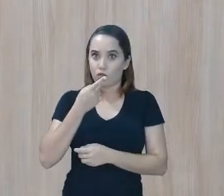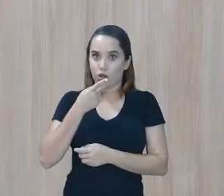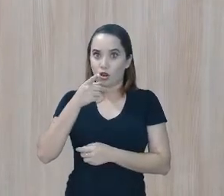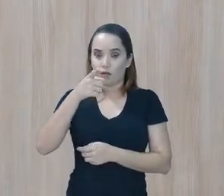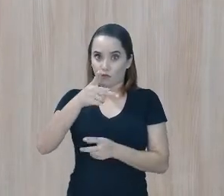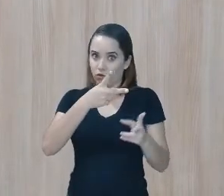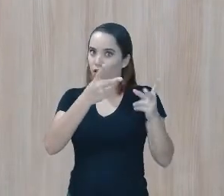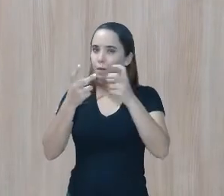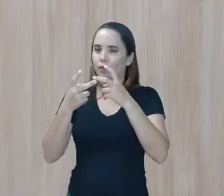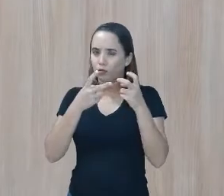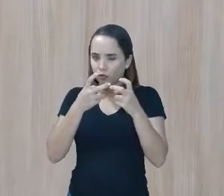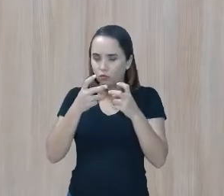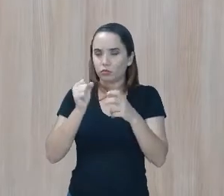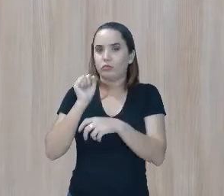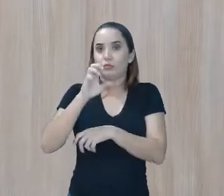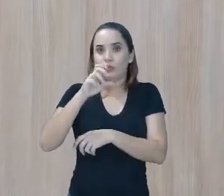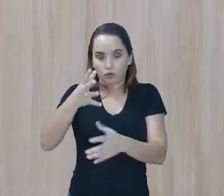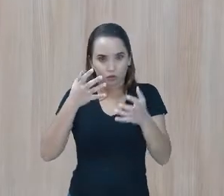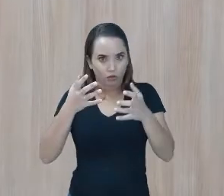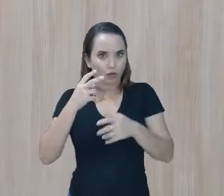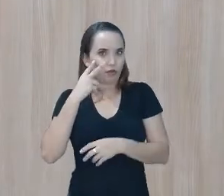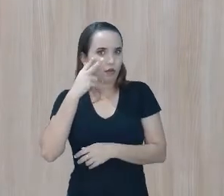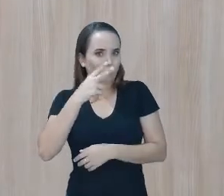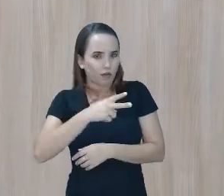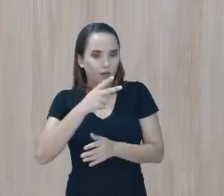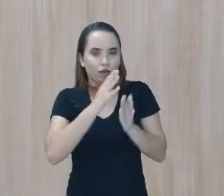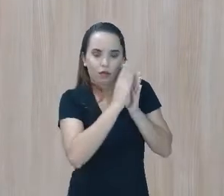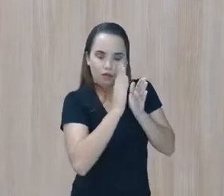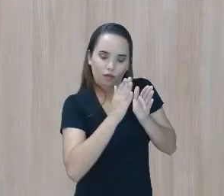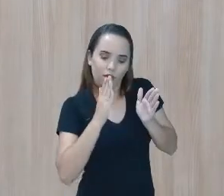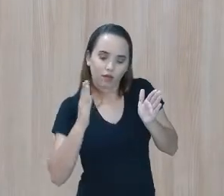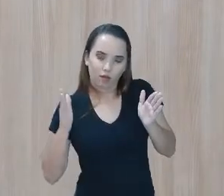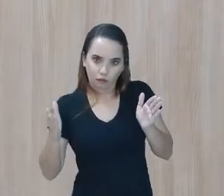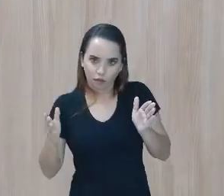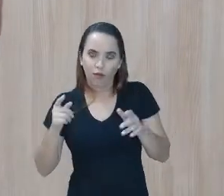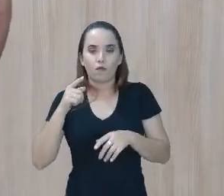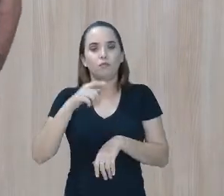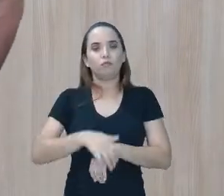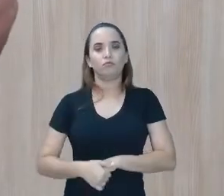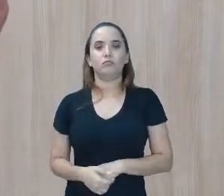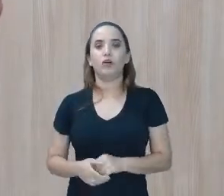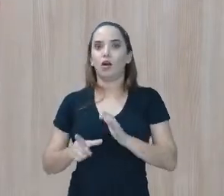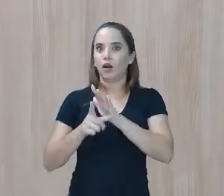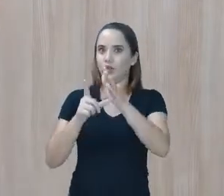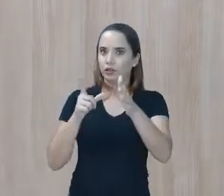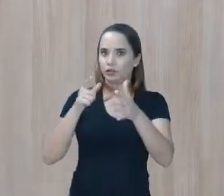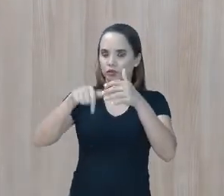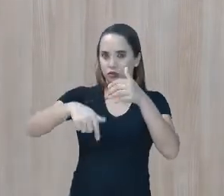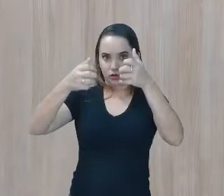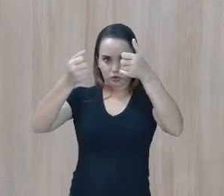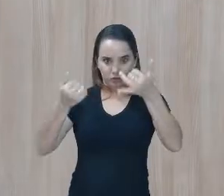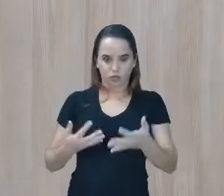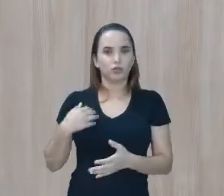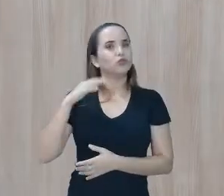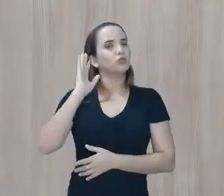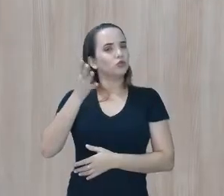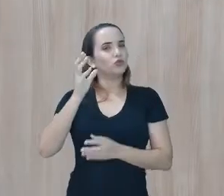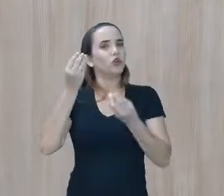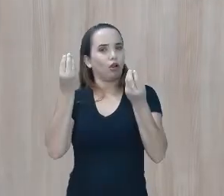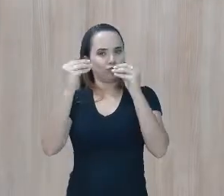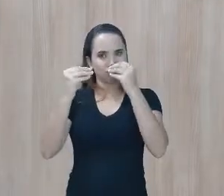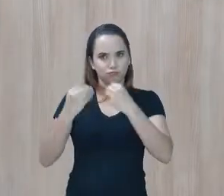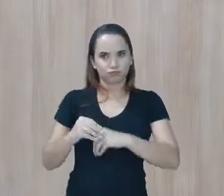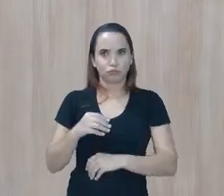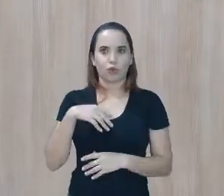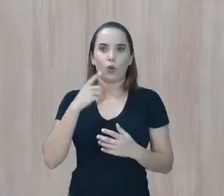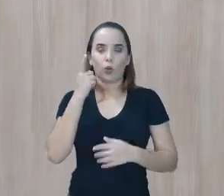estou fazendo. Se você quer ver como é cada uma das etapas, um pouco antes dessa explicação eu tinha colocado. Então, veja aqui,